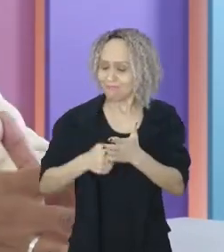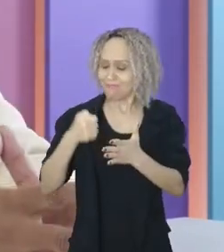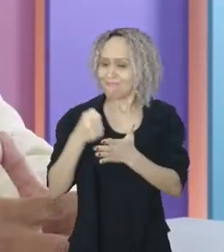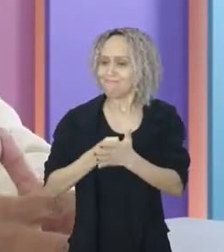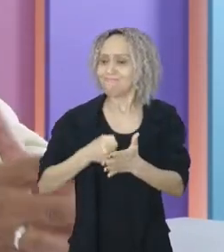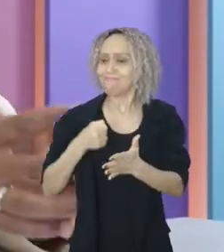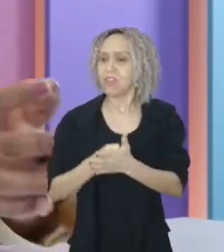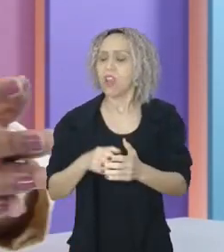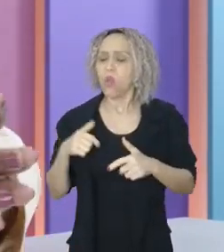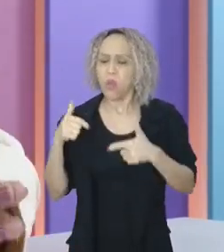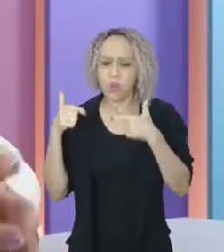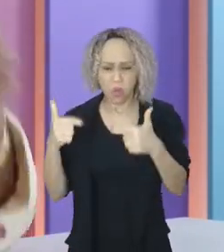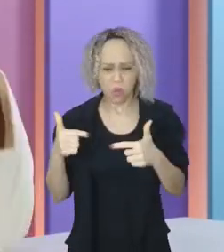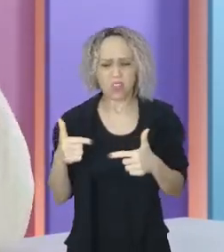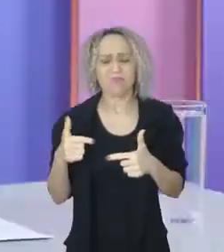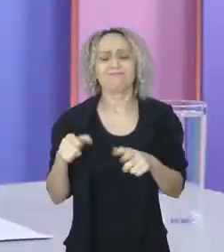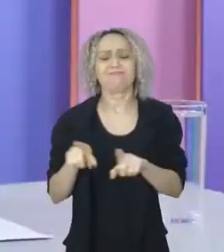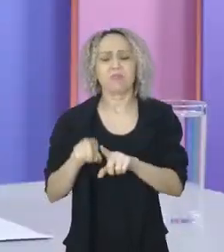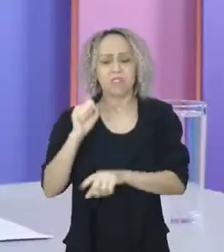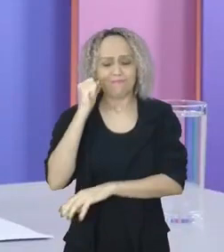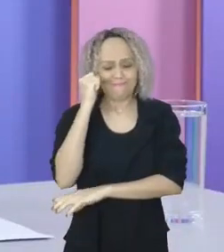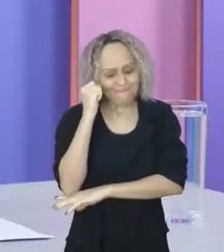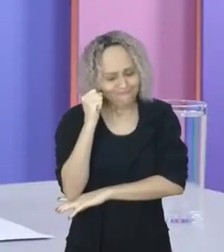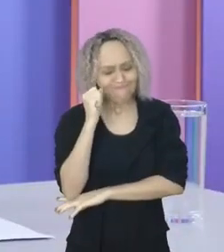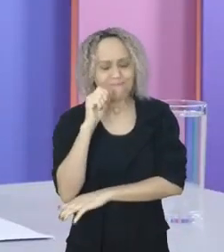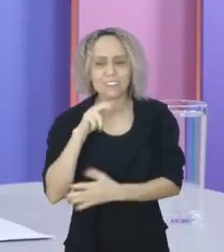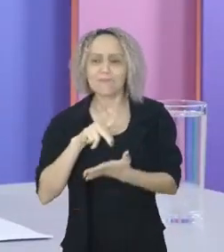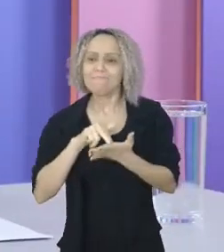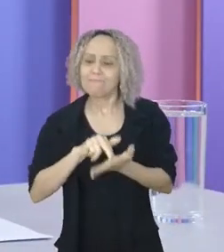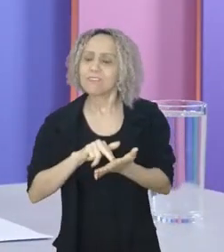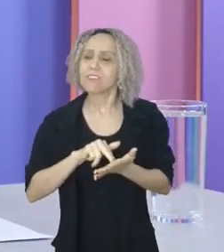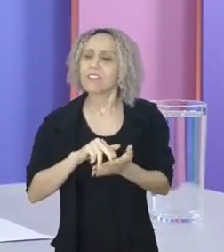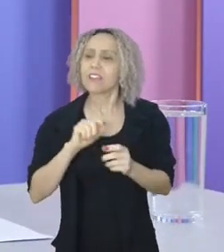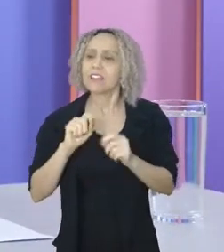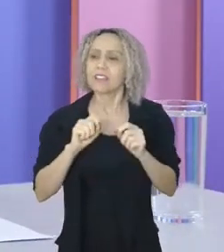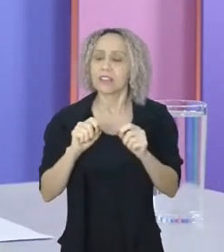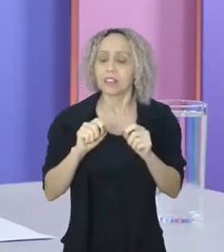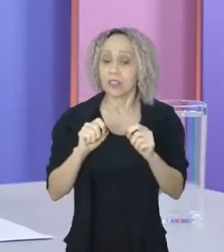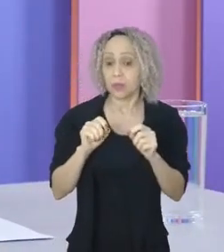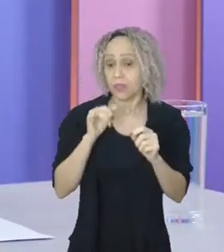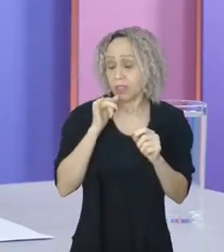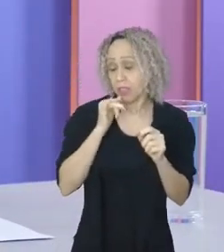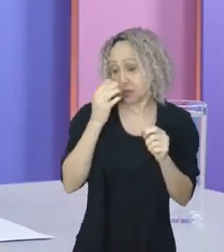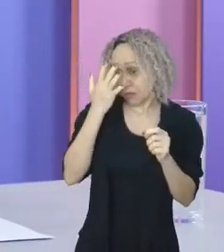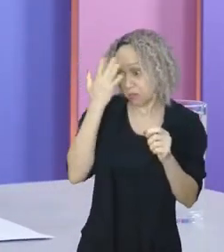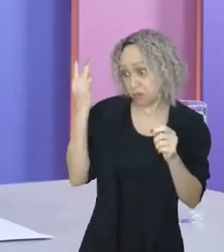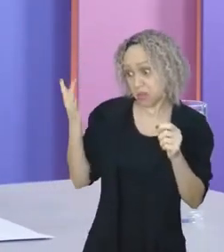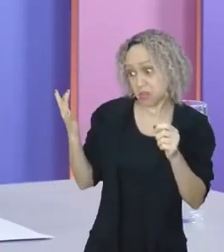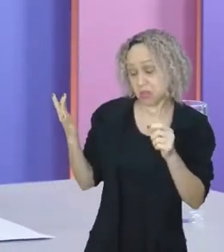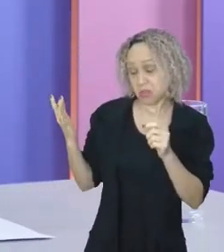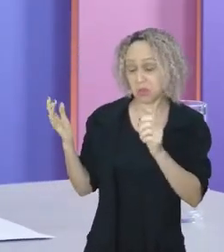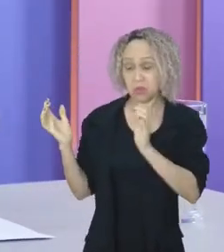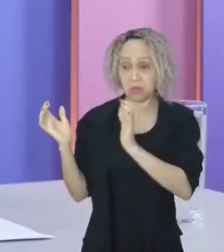também muita resistência de quem era contrário, inclusive de setores